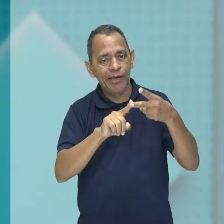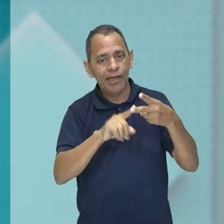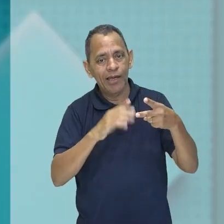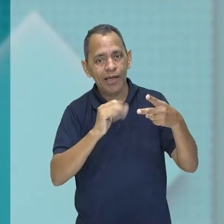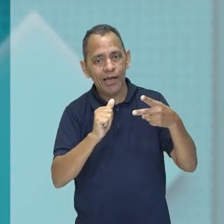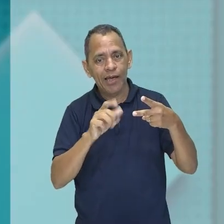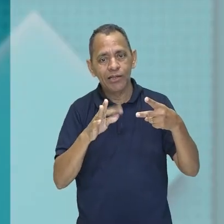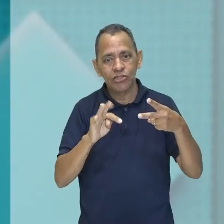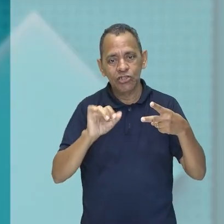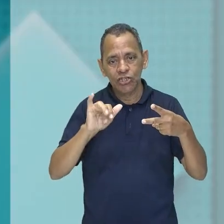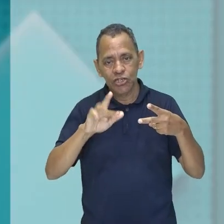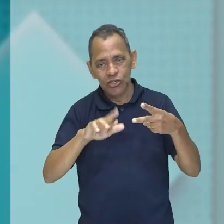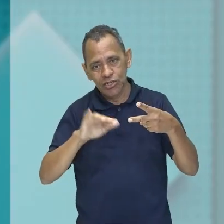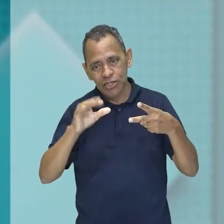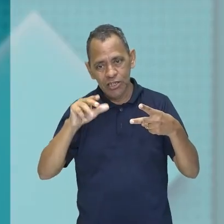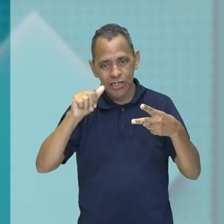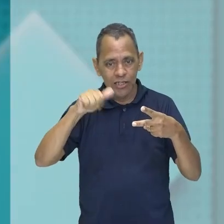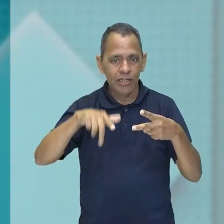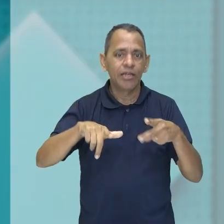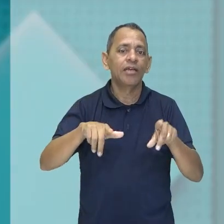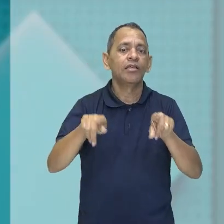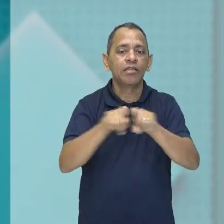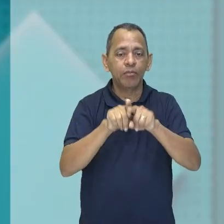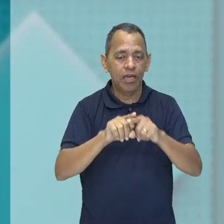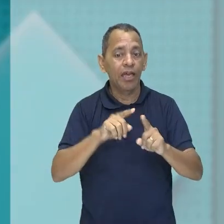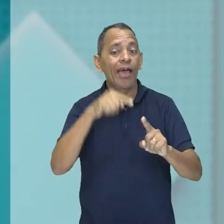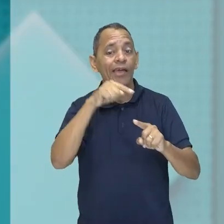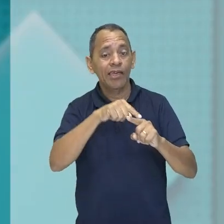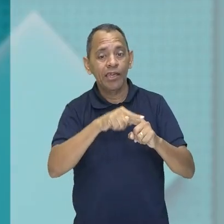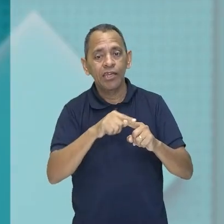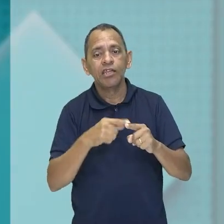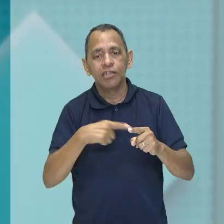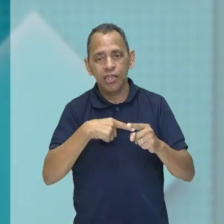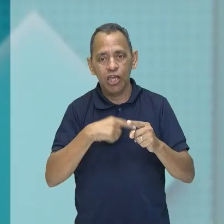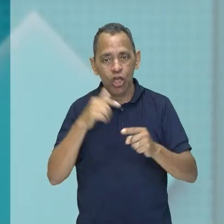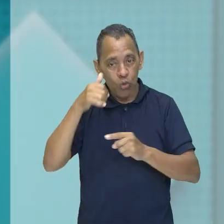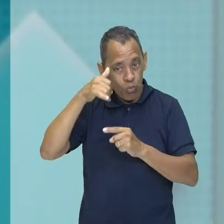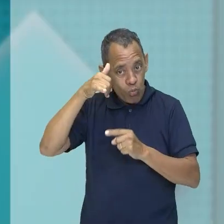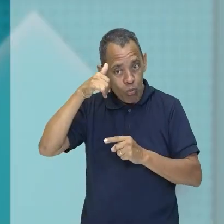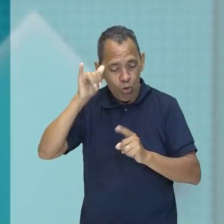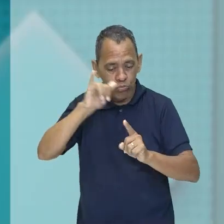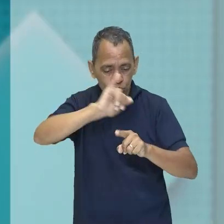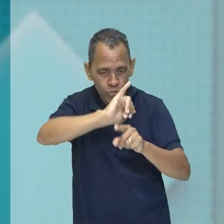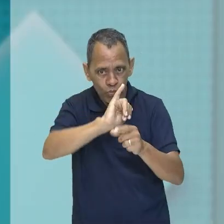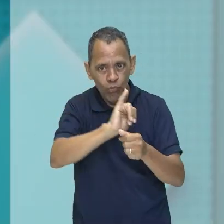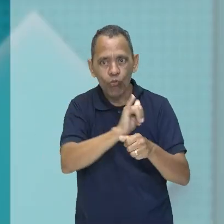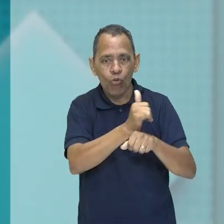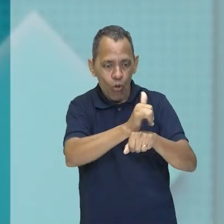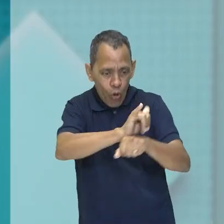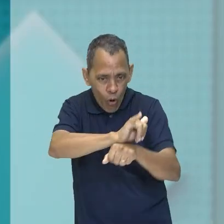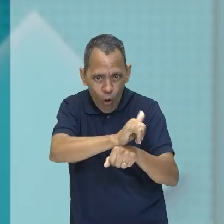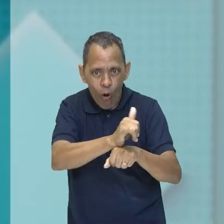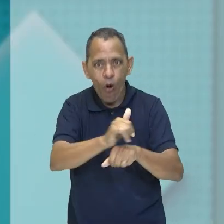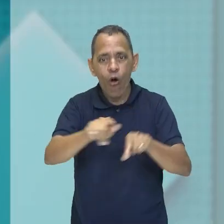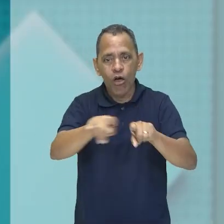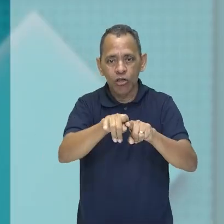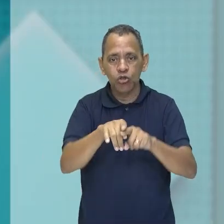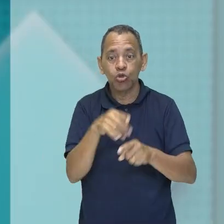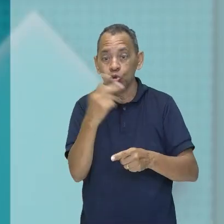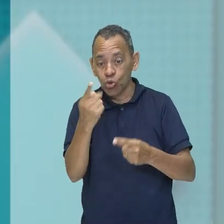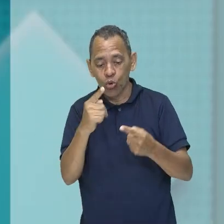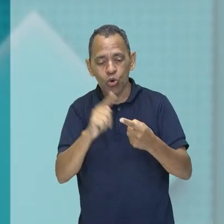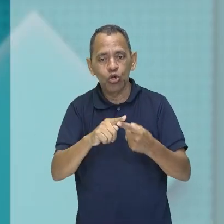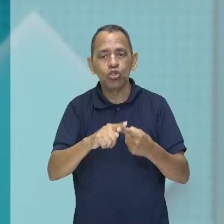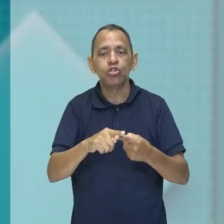e caprichoso. Então é um festival de altíssimo nível que é reconhecido no mundo